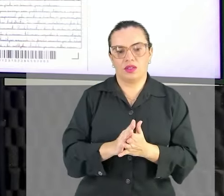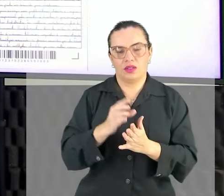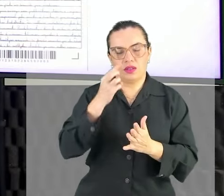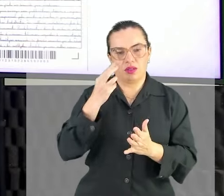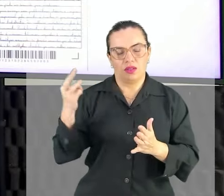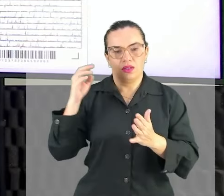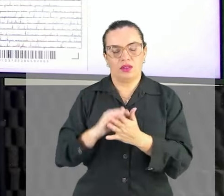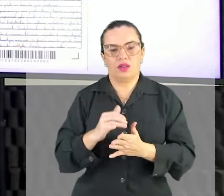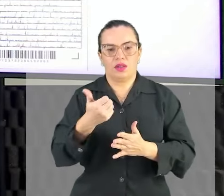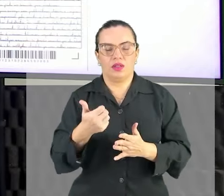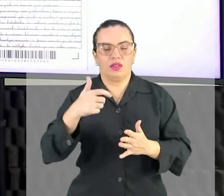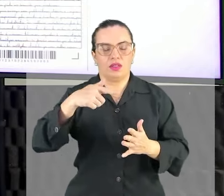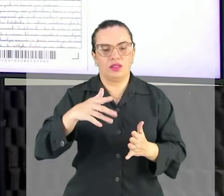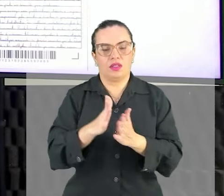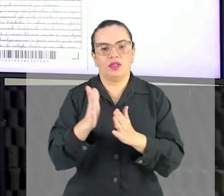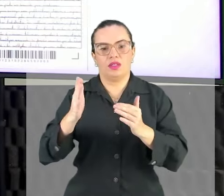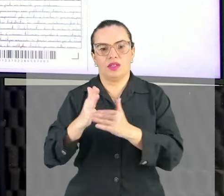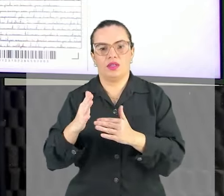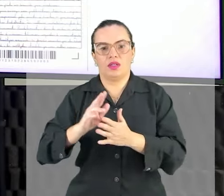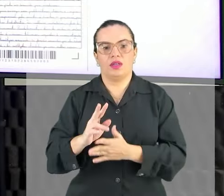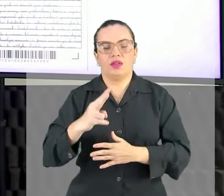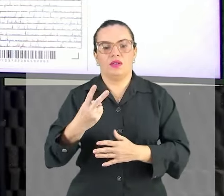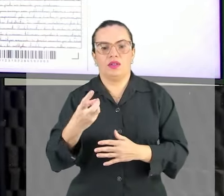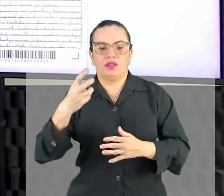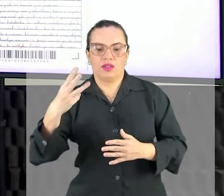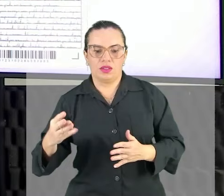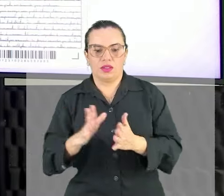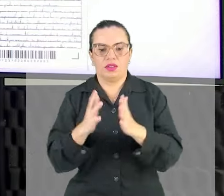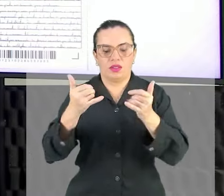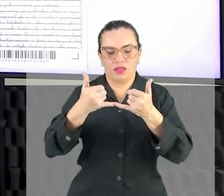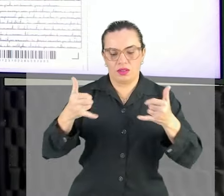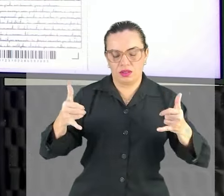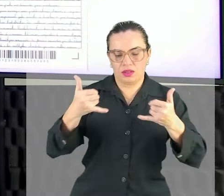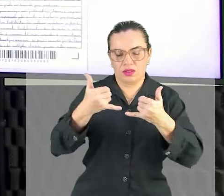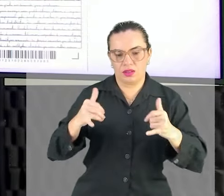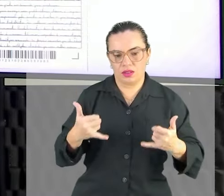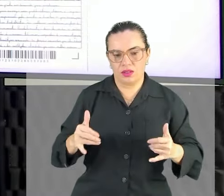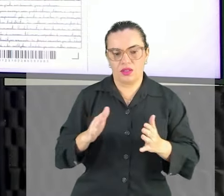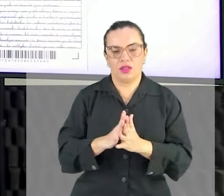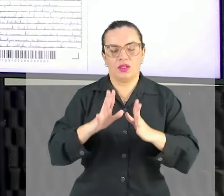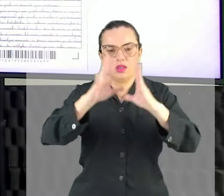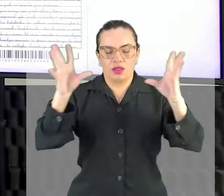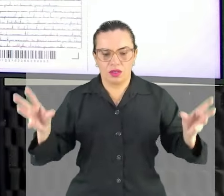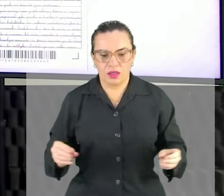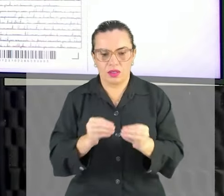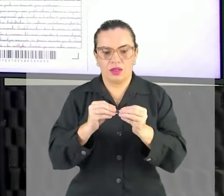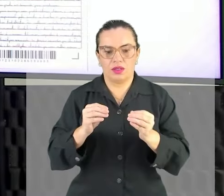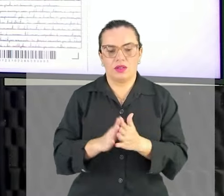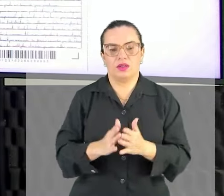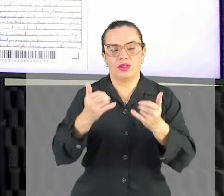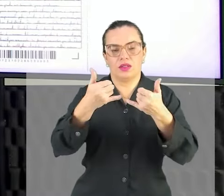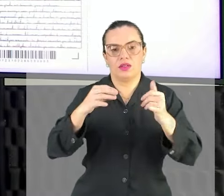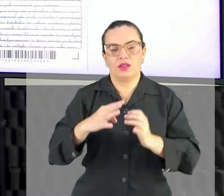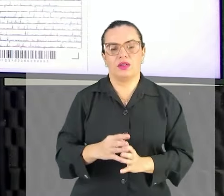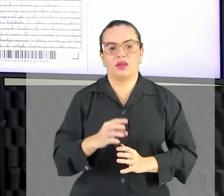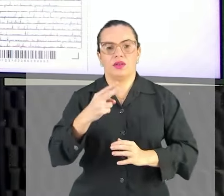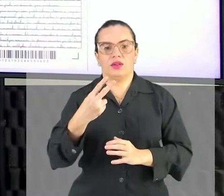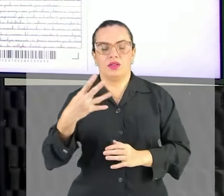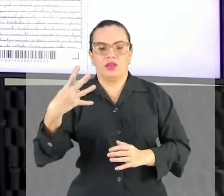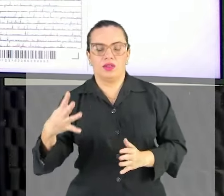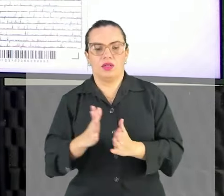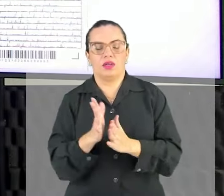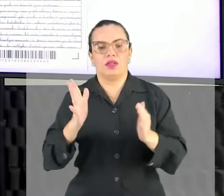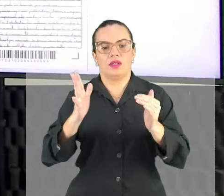17 a 23, e, por último, a conclusão, que vai da linha 24 a 30. Então,